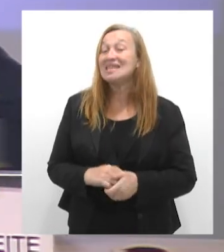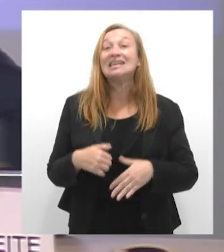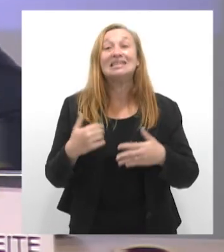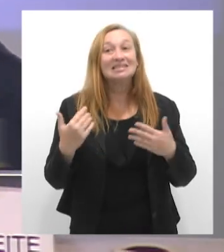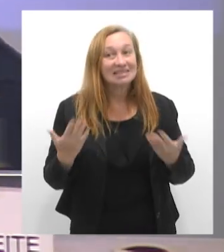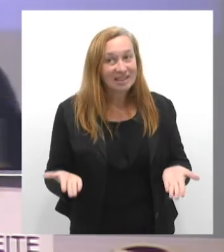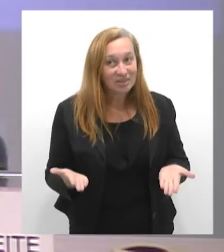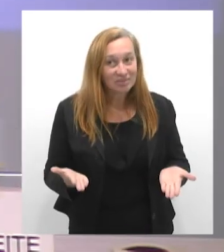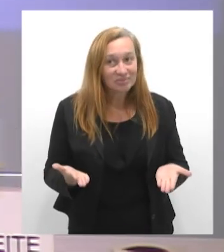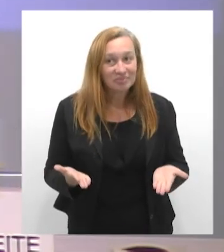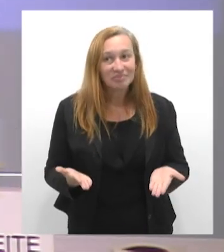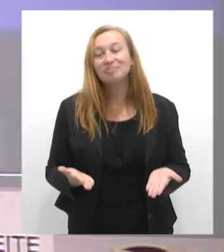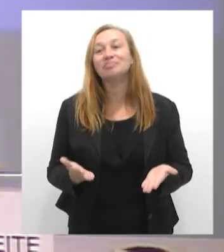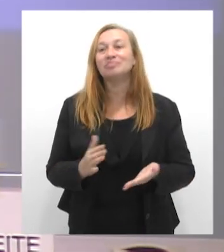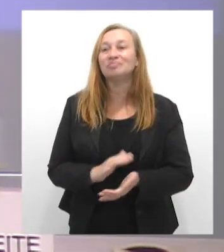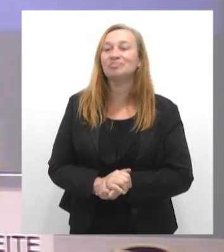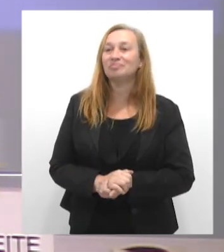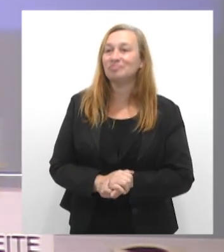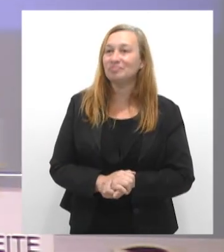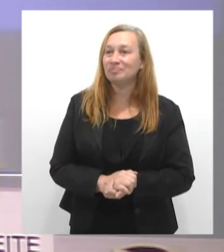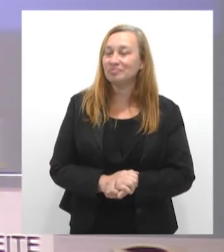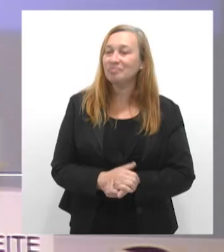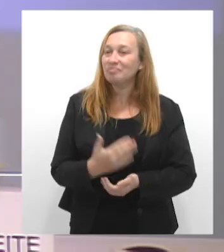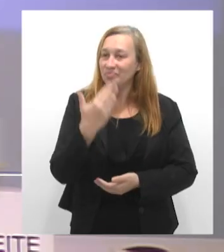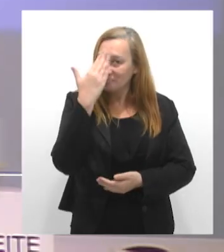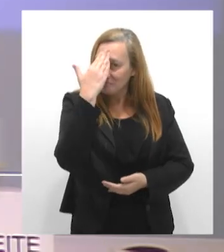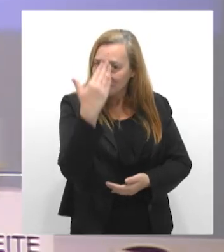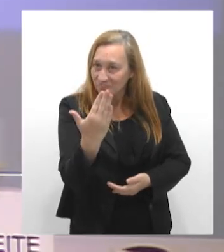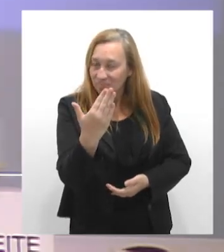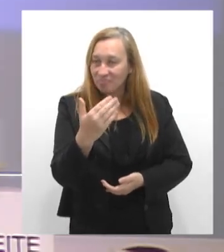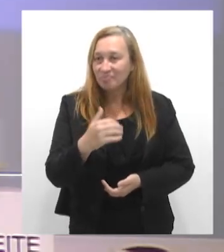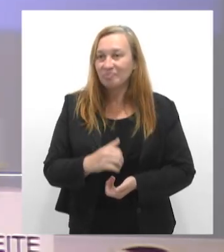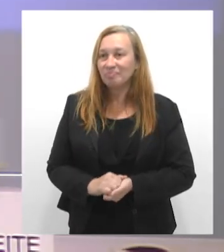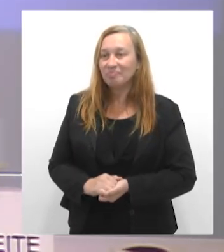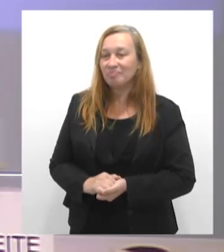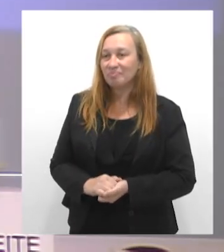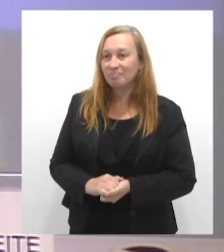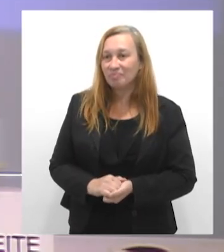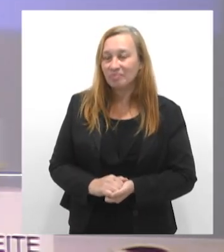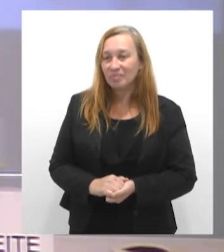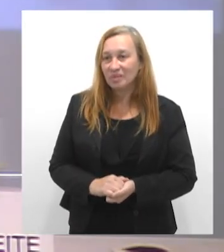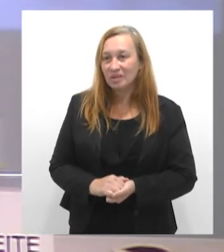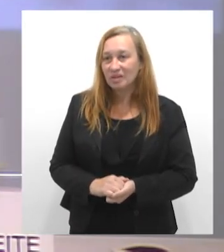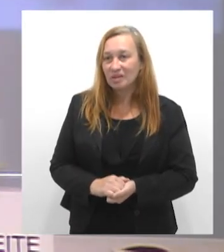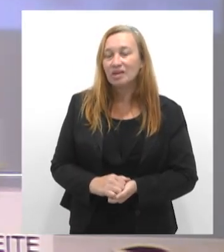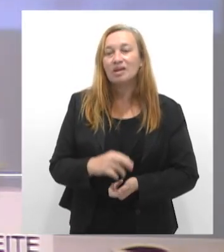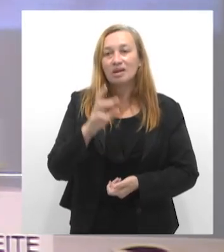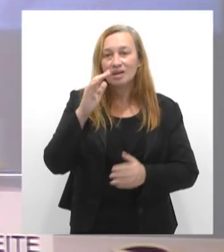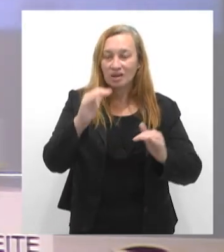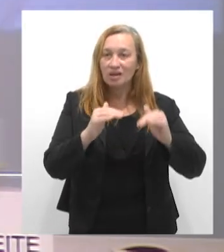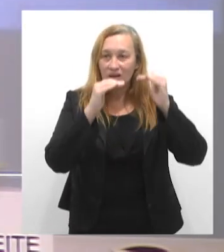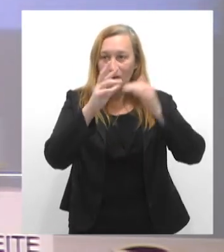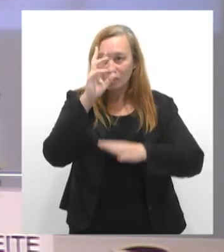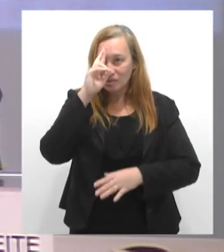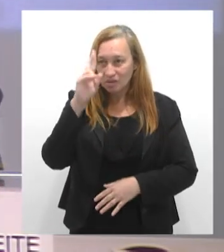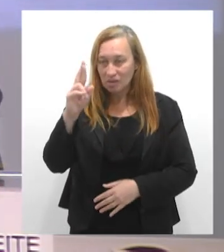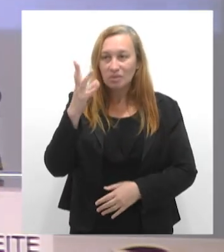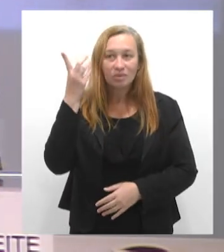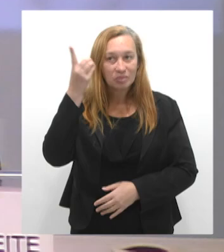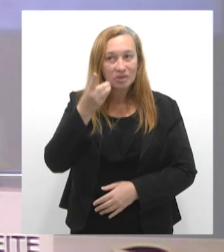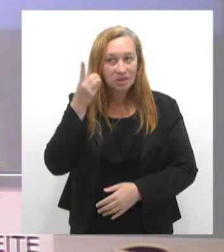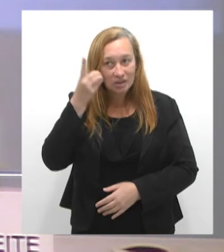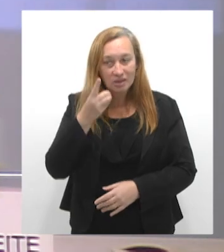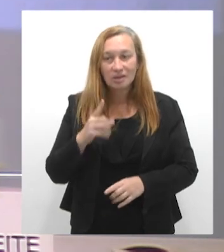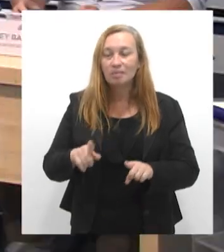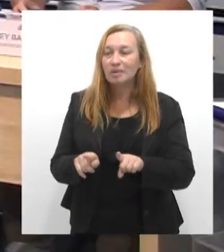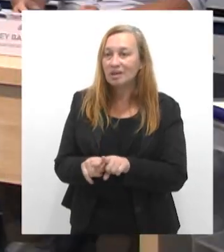Então, fica aqui meu agradecimento a Vossa Excelência, mas